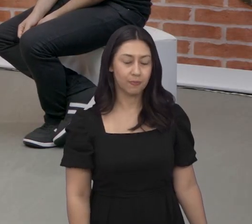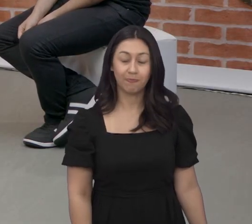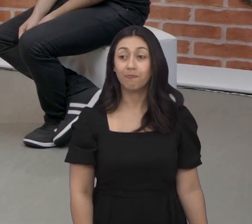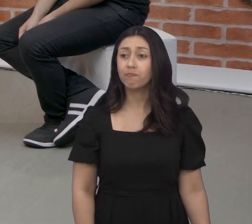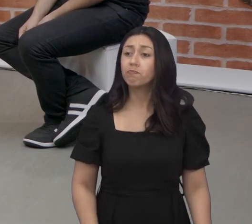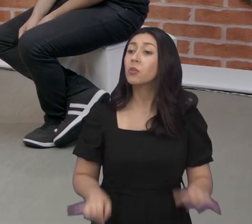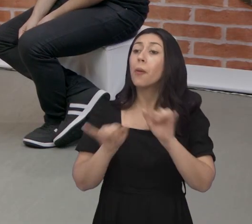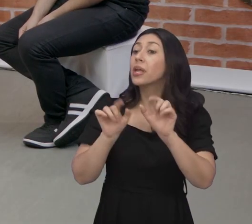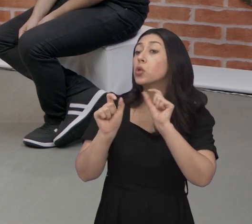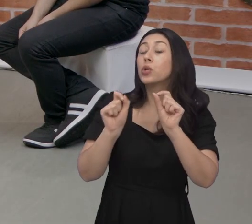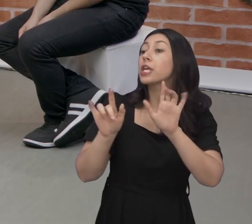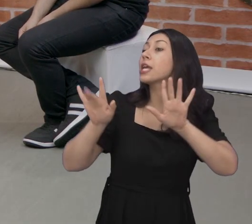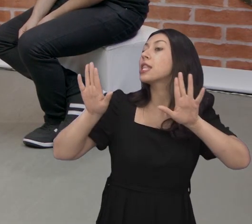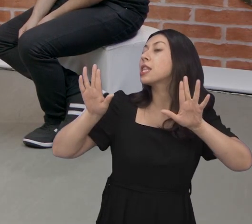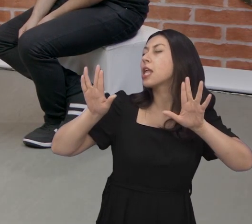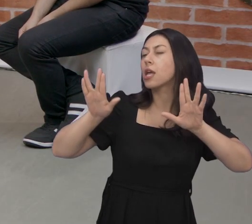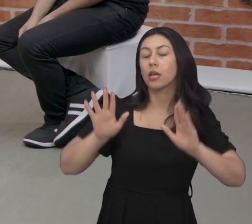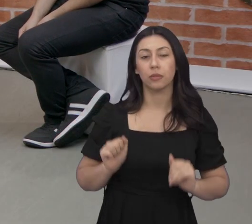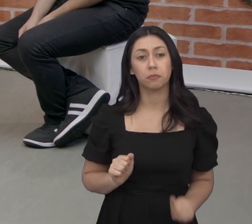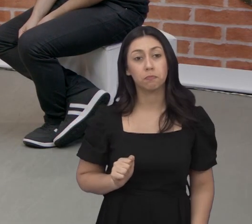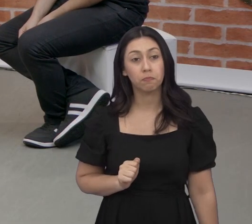Qual a sua mensagem para a Terra, Bilu?